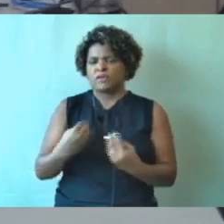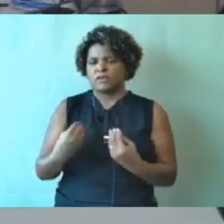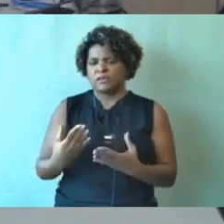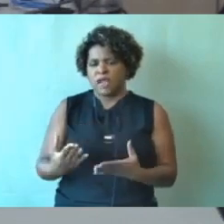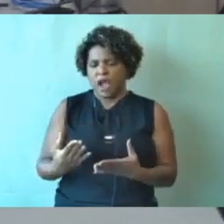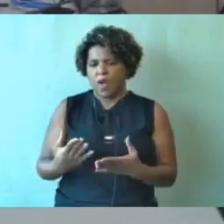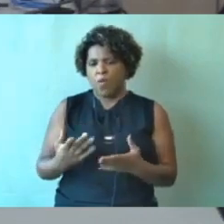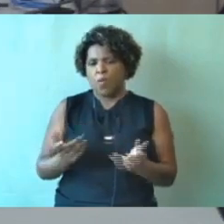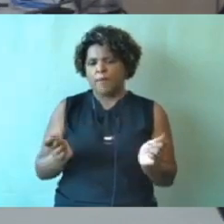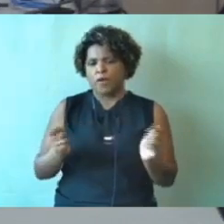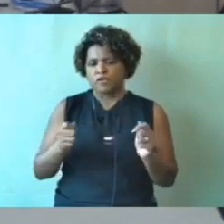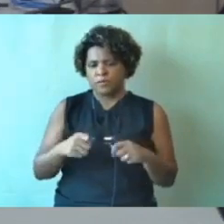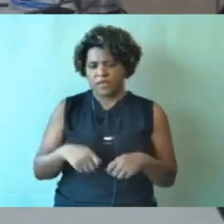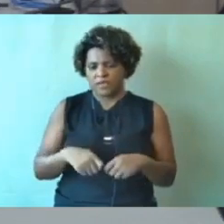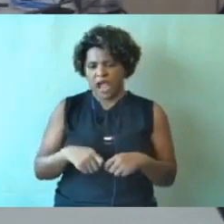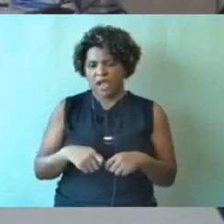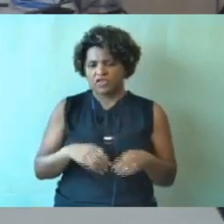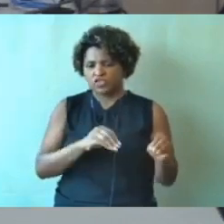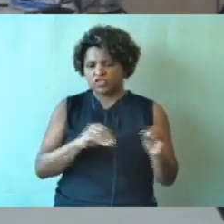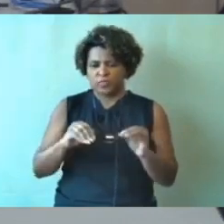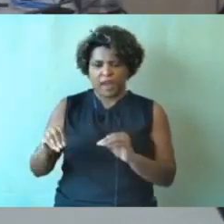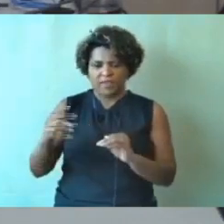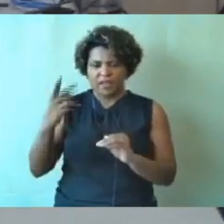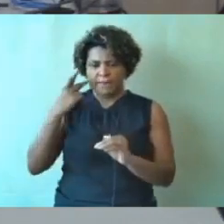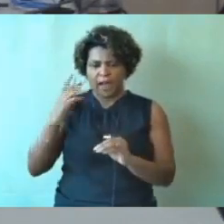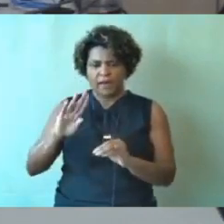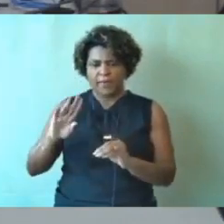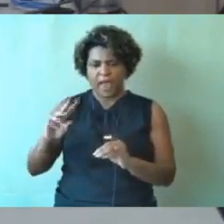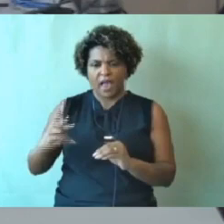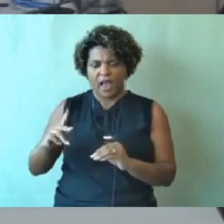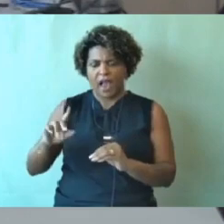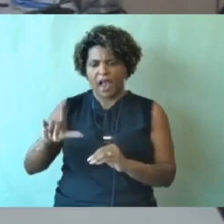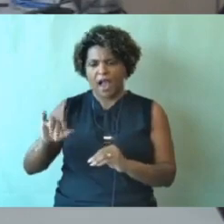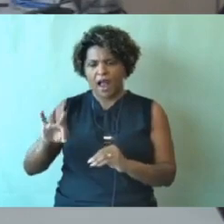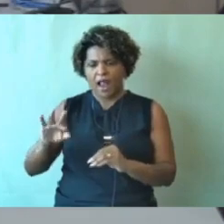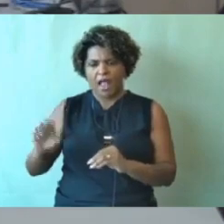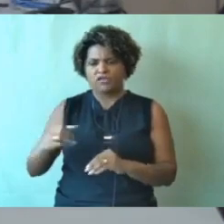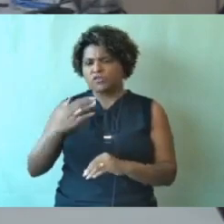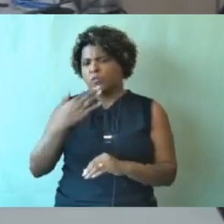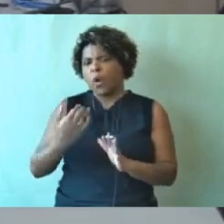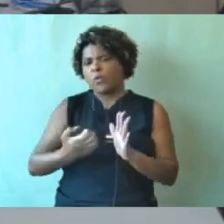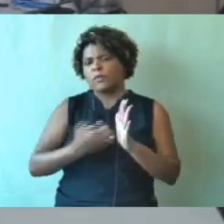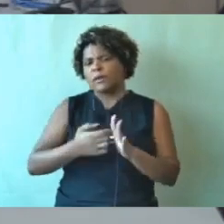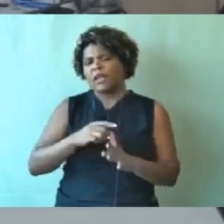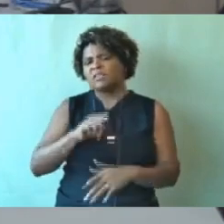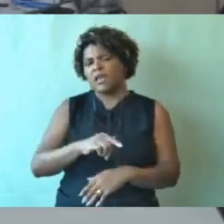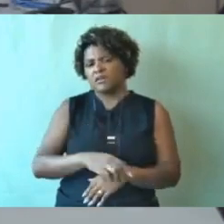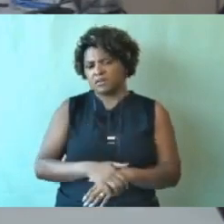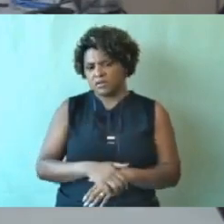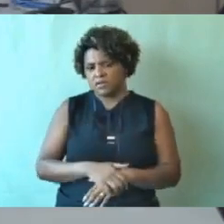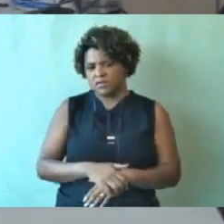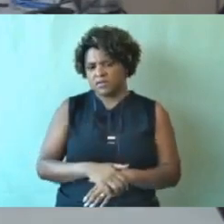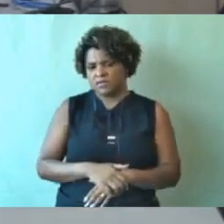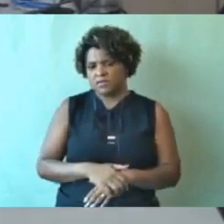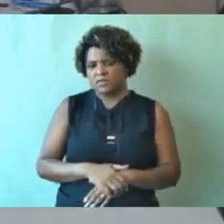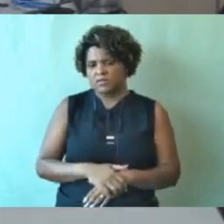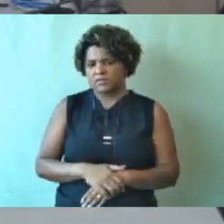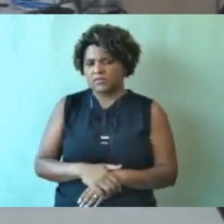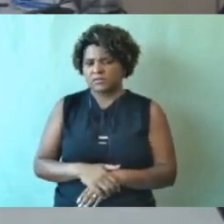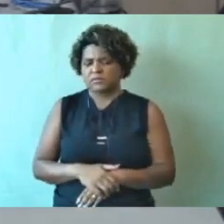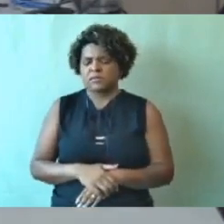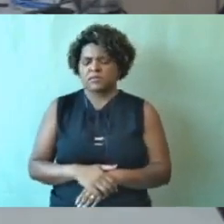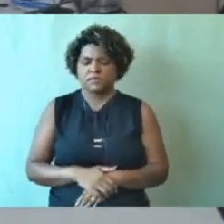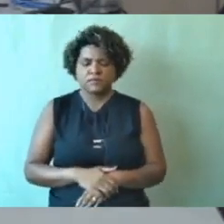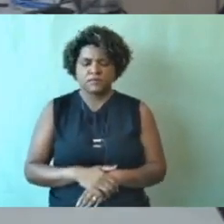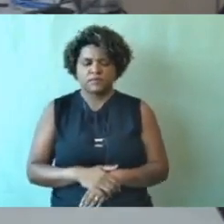seus recebíveis à BH Leste. Que empresa é essa? A BH Leste, ela não passou